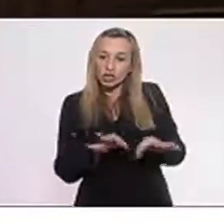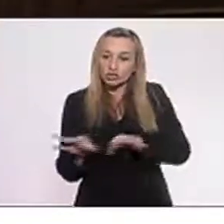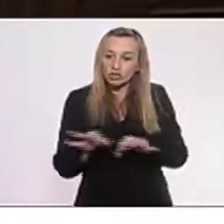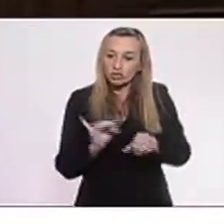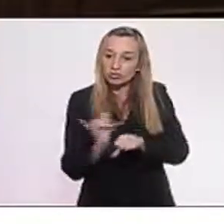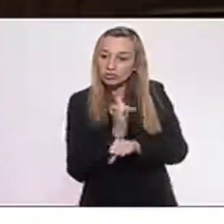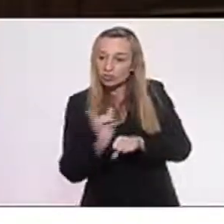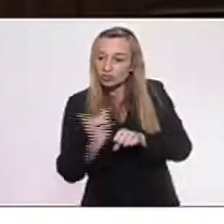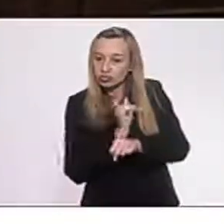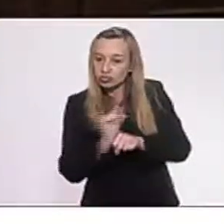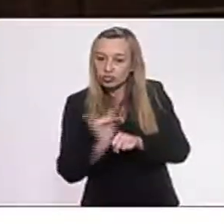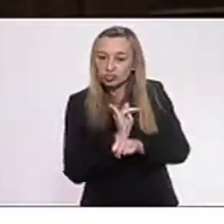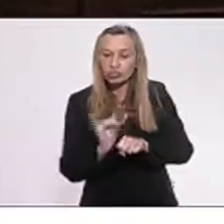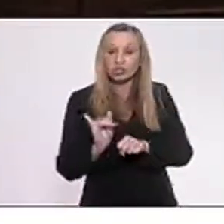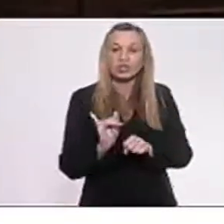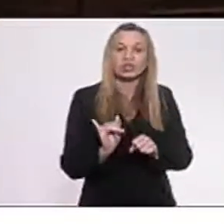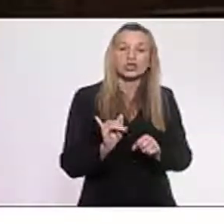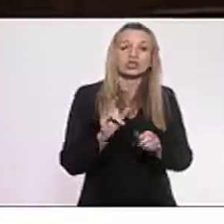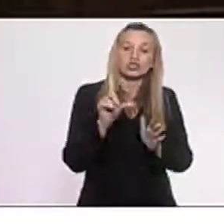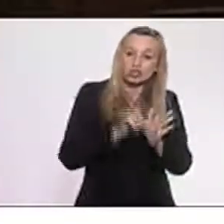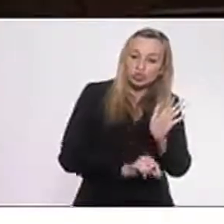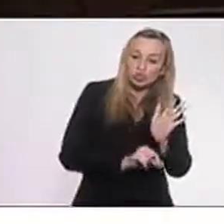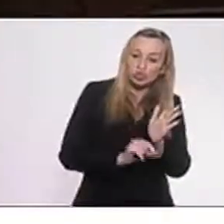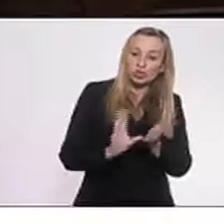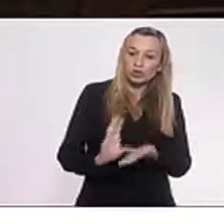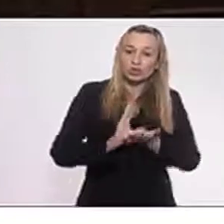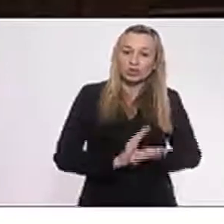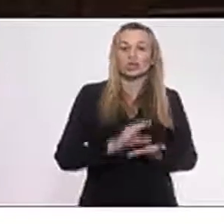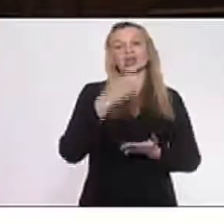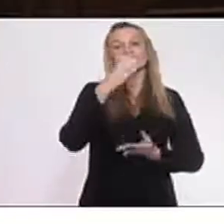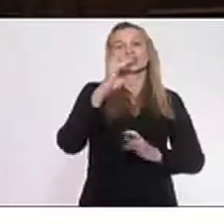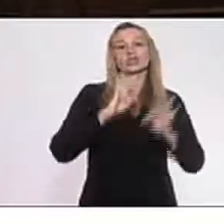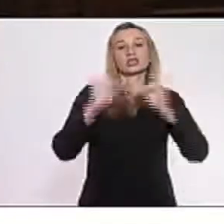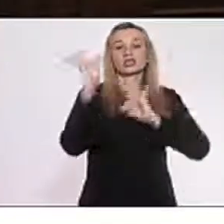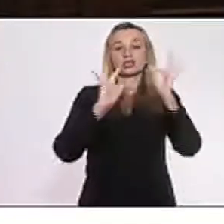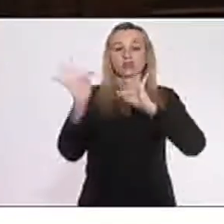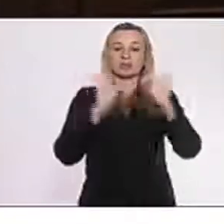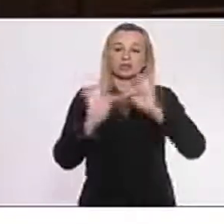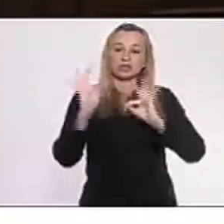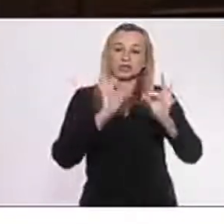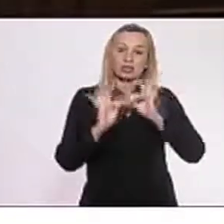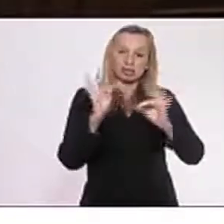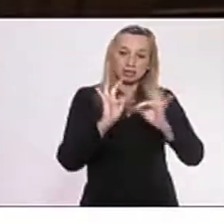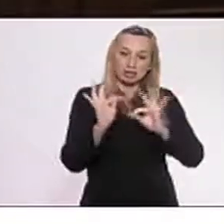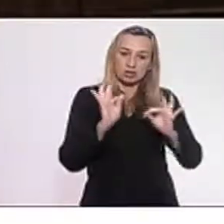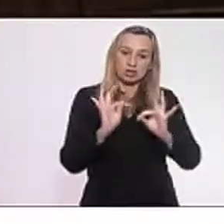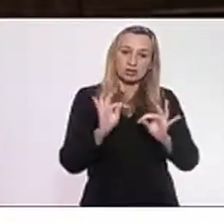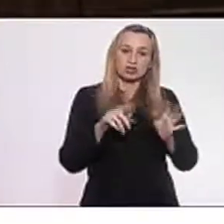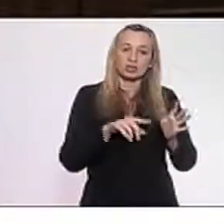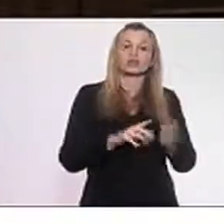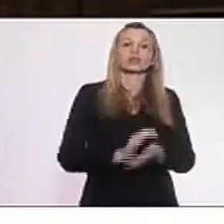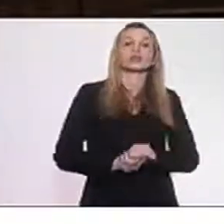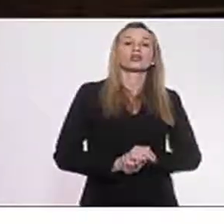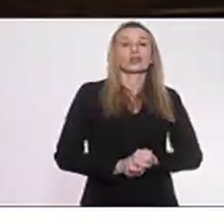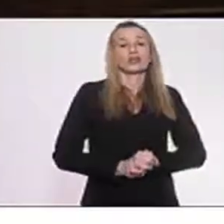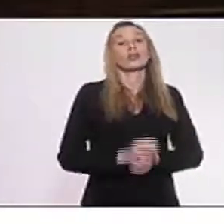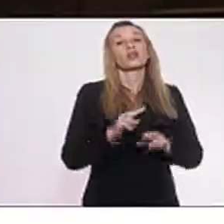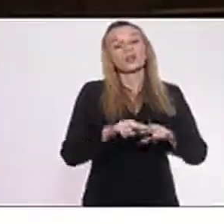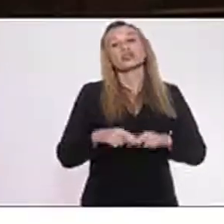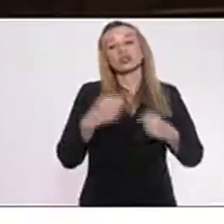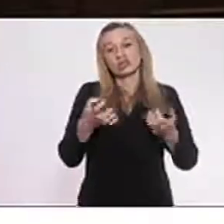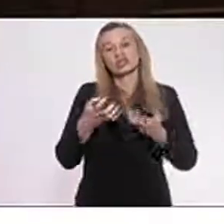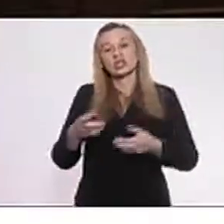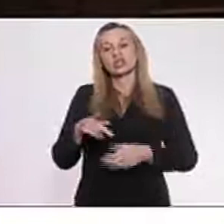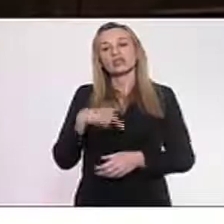desenvolvimento, reduzindo investimentos em ciência, em pesquisa, em inovação e em formação de quadros. Por isso eu queria fazer